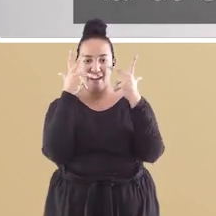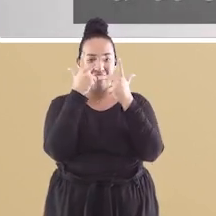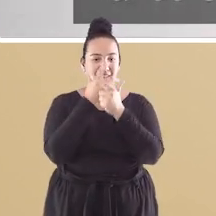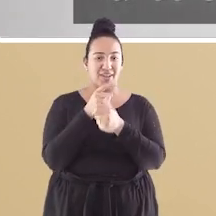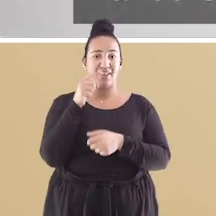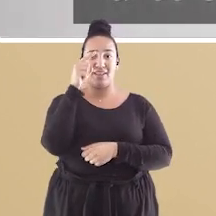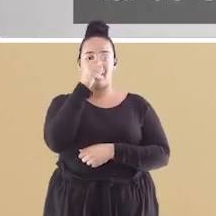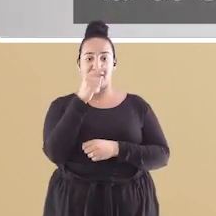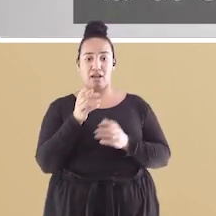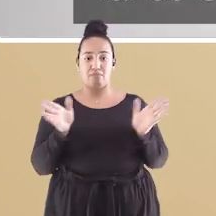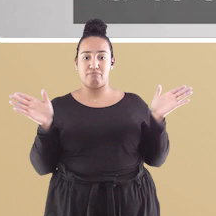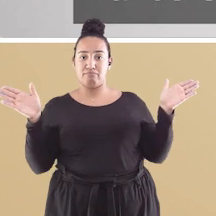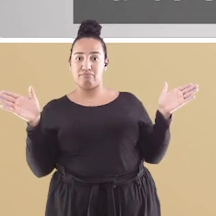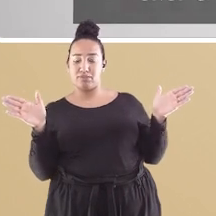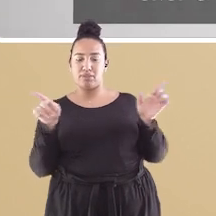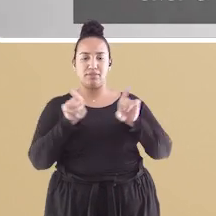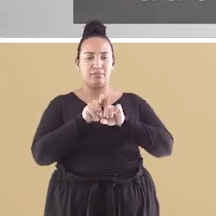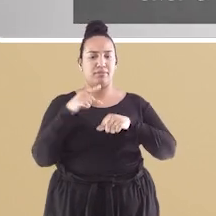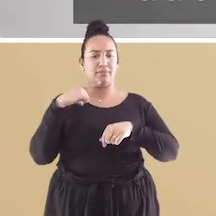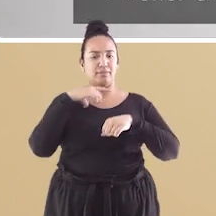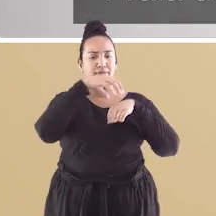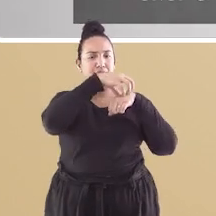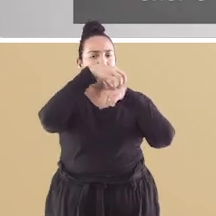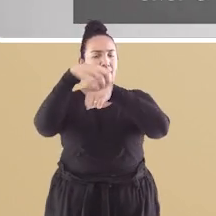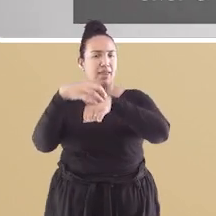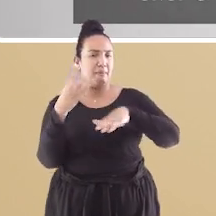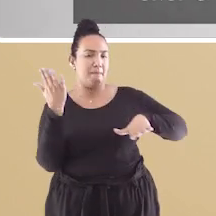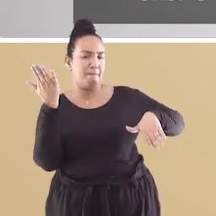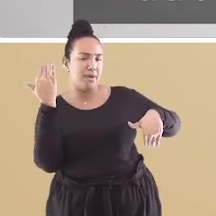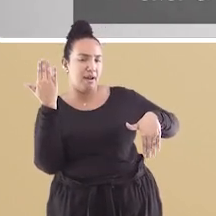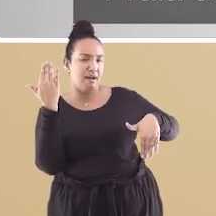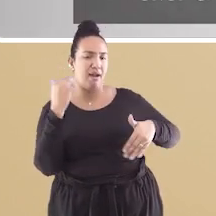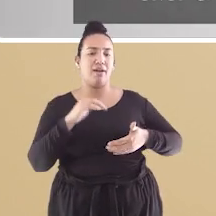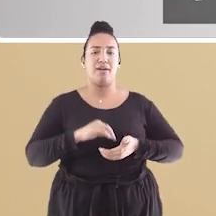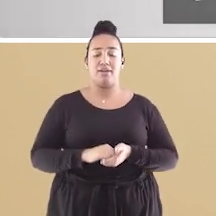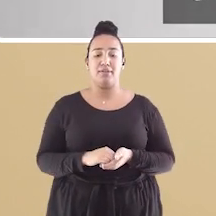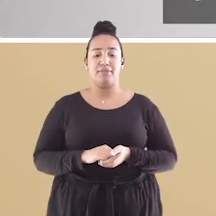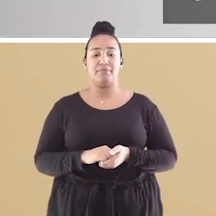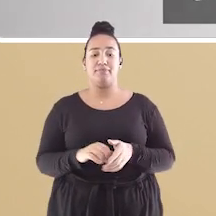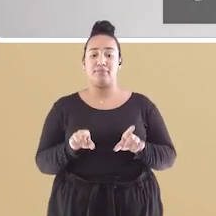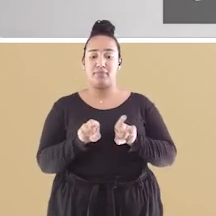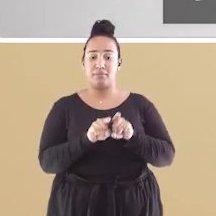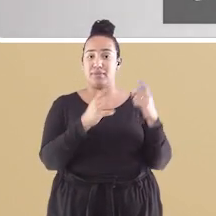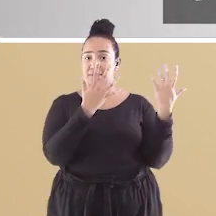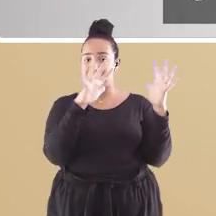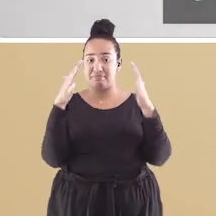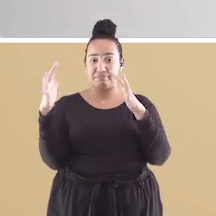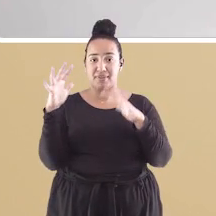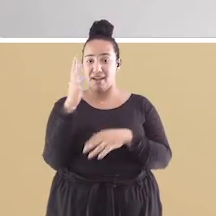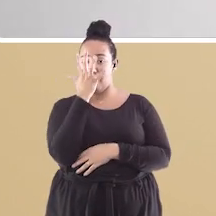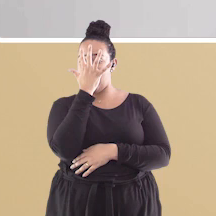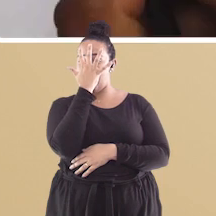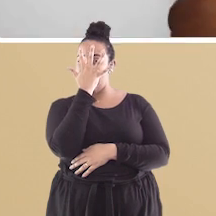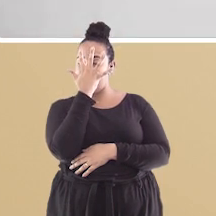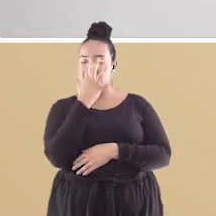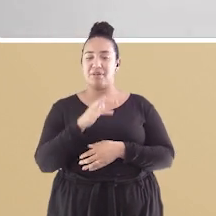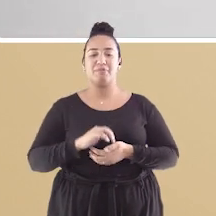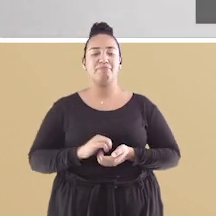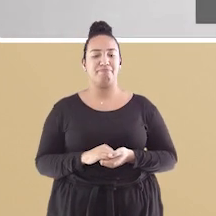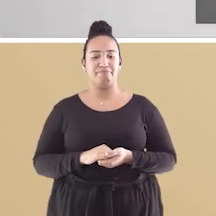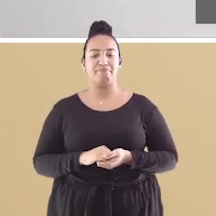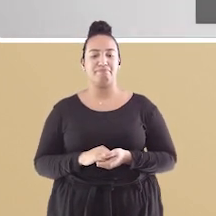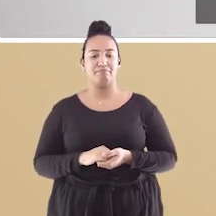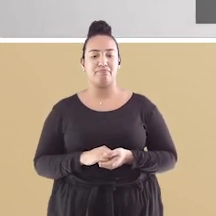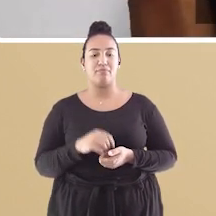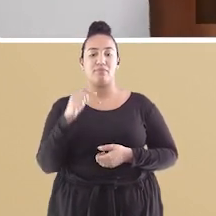Lar do Cristo Redentor, Pão de Açúcar, Praia de Copacabana, Arcos da Lapa e celebrações do Carnaval e do Réveillon,